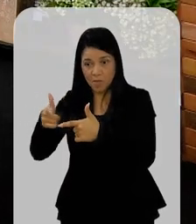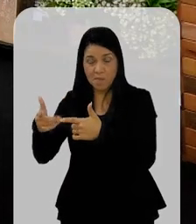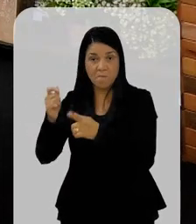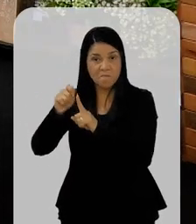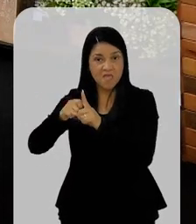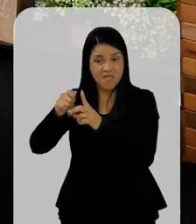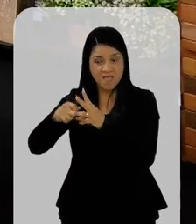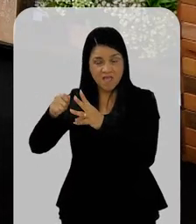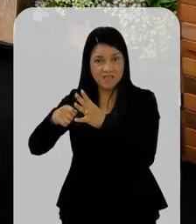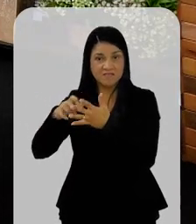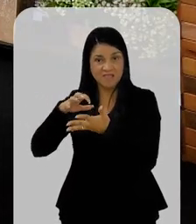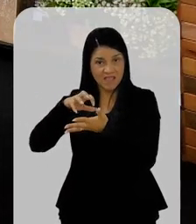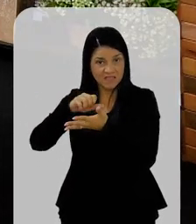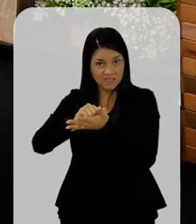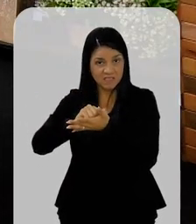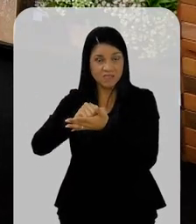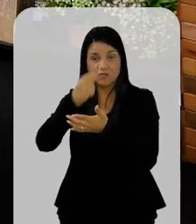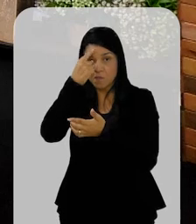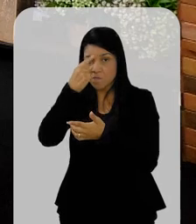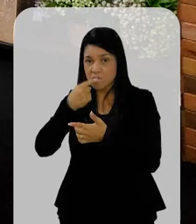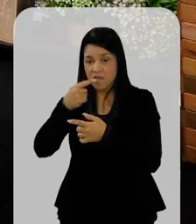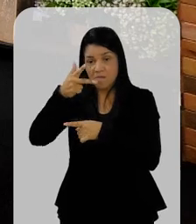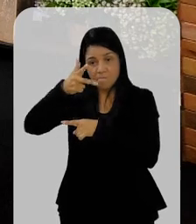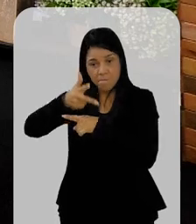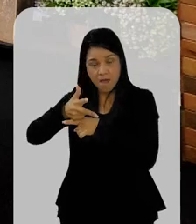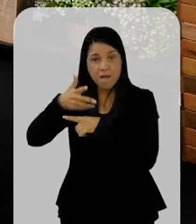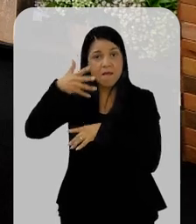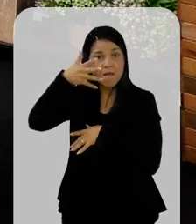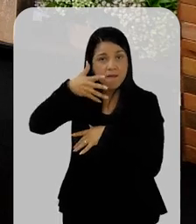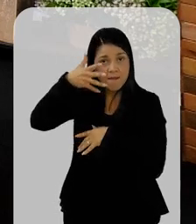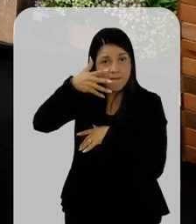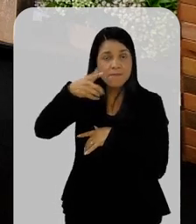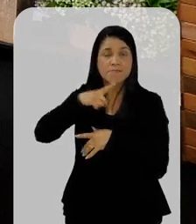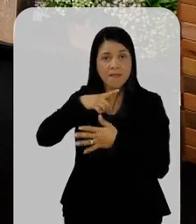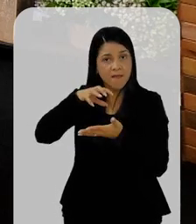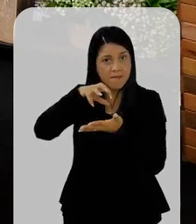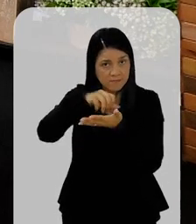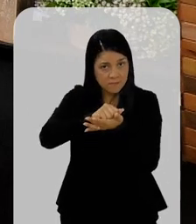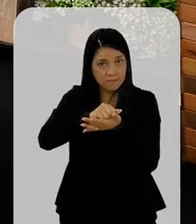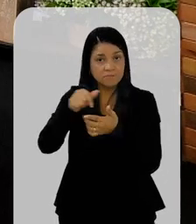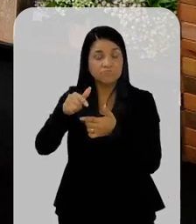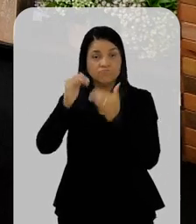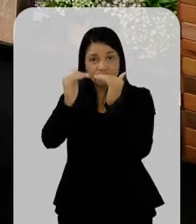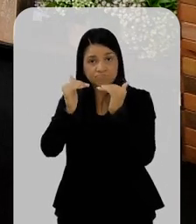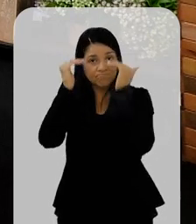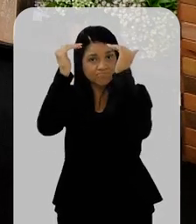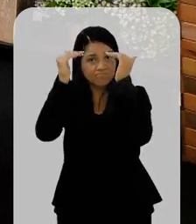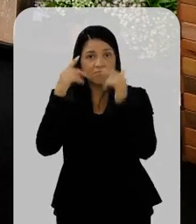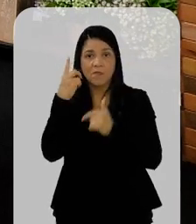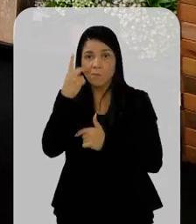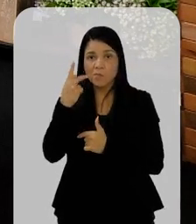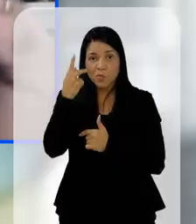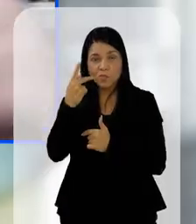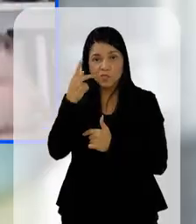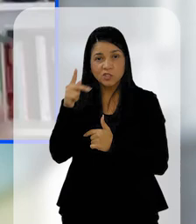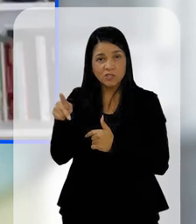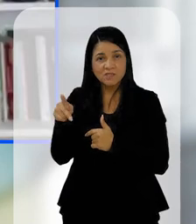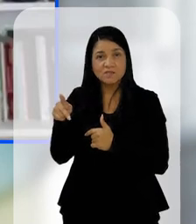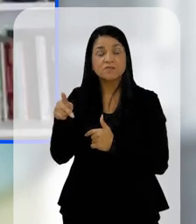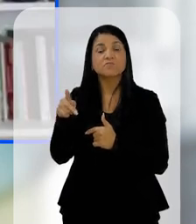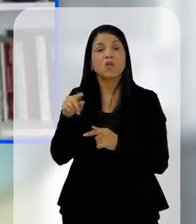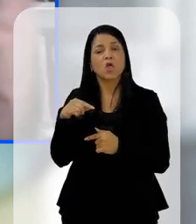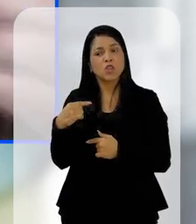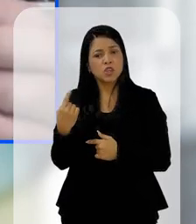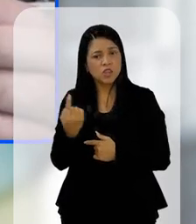tempo, há poucos meses, tem registros, imagens e falas, né, de autoridades políticas dizendo